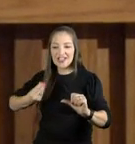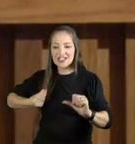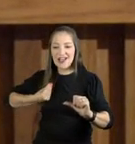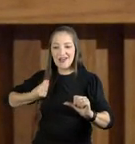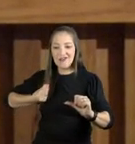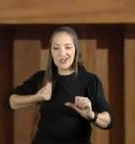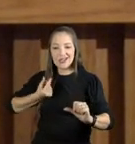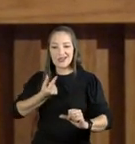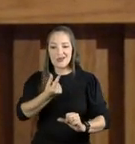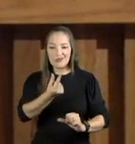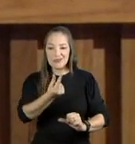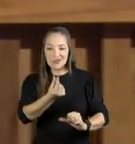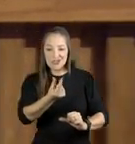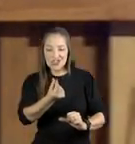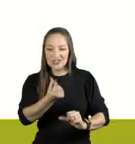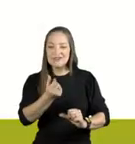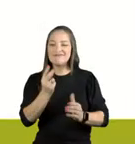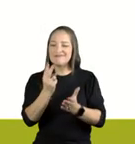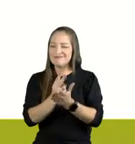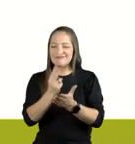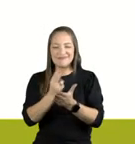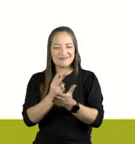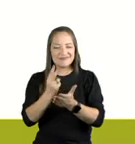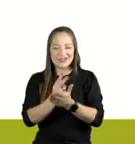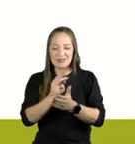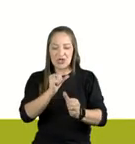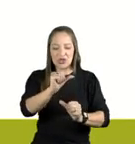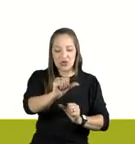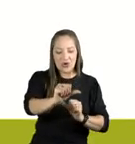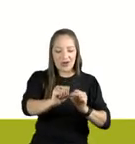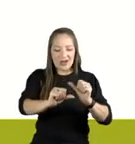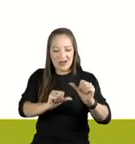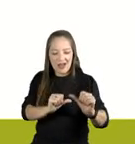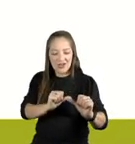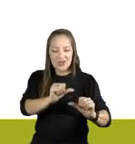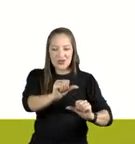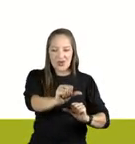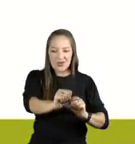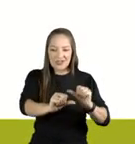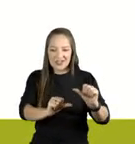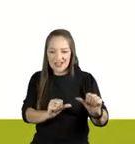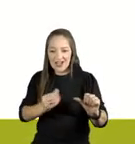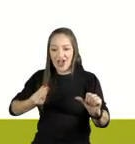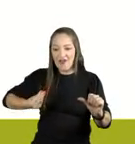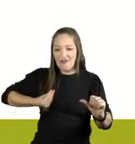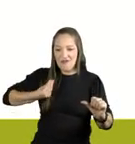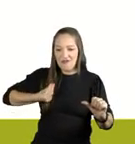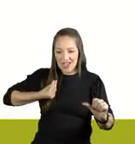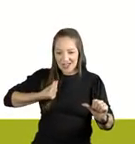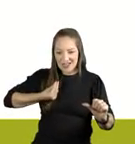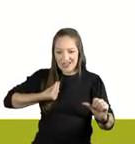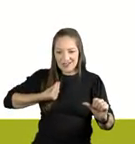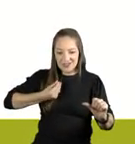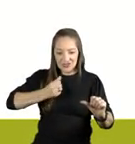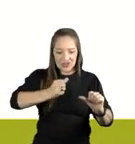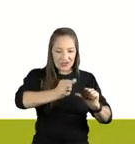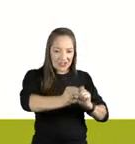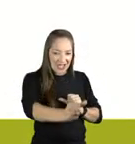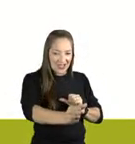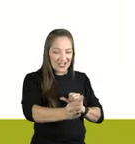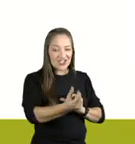Você sempre está trocando vida por dinheiro. Pode ser a sua, né, ou alguns patrões que trocam a de alguém, né, por dinheiro.